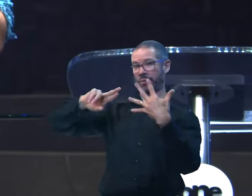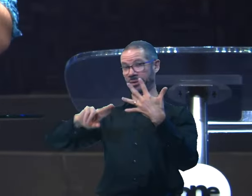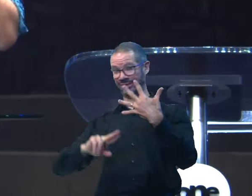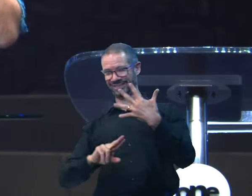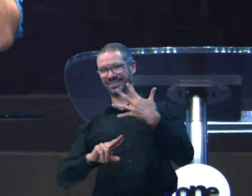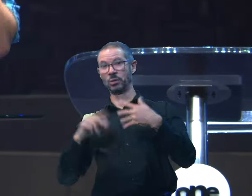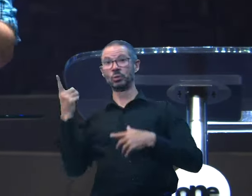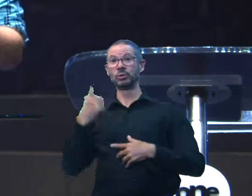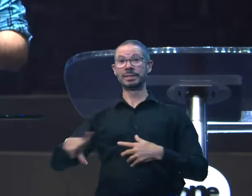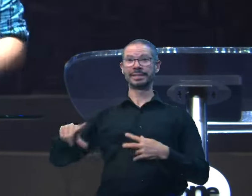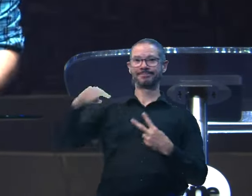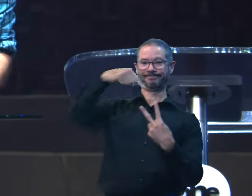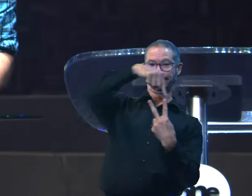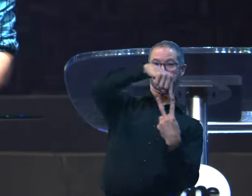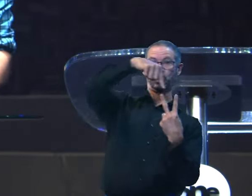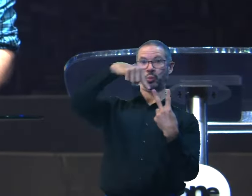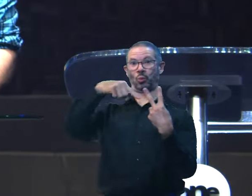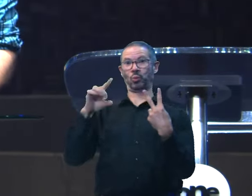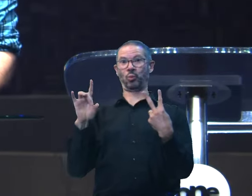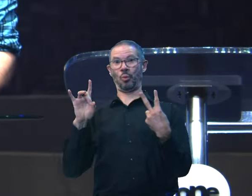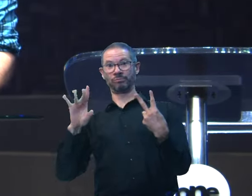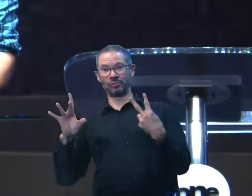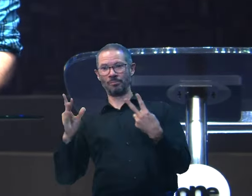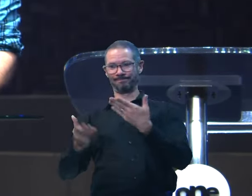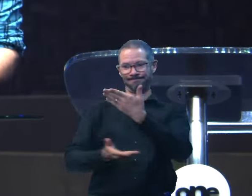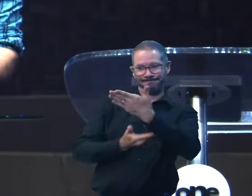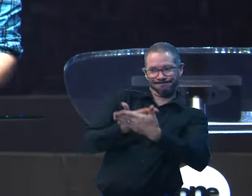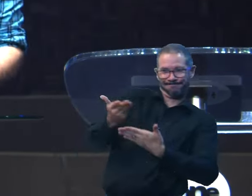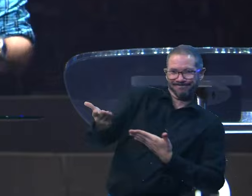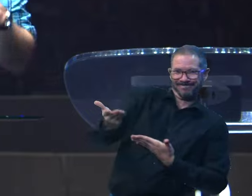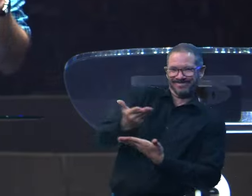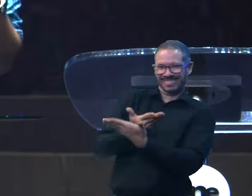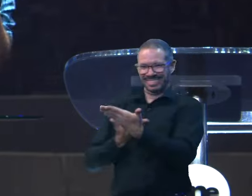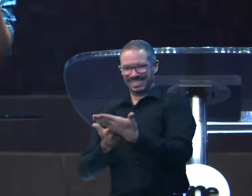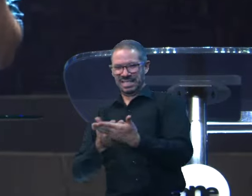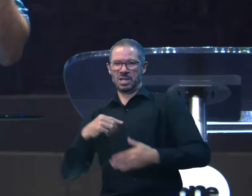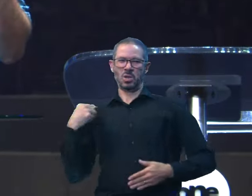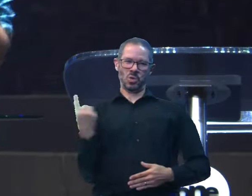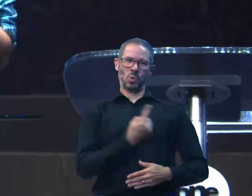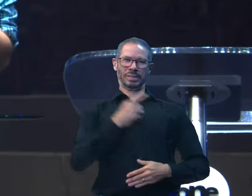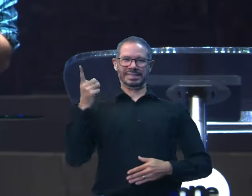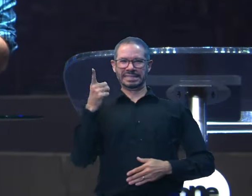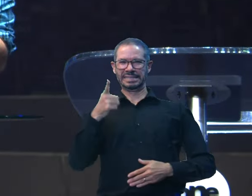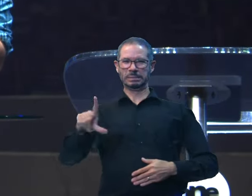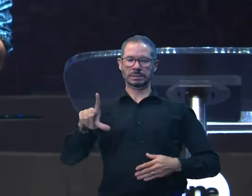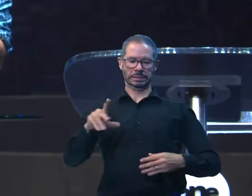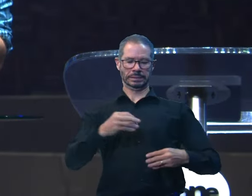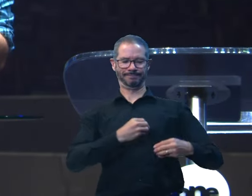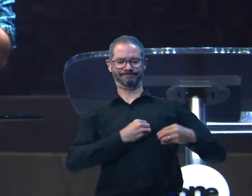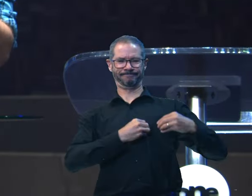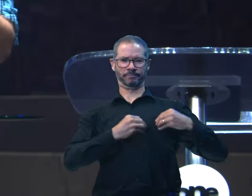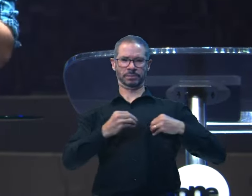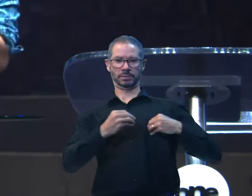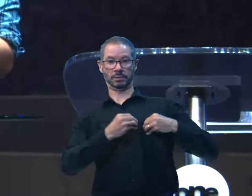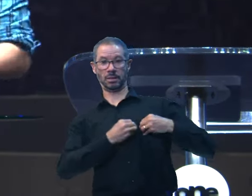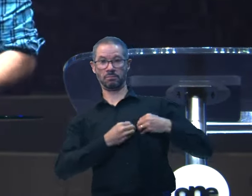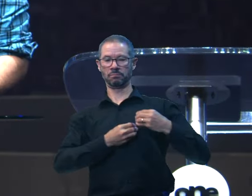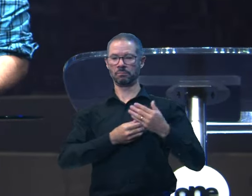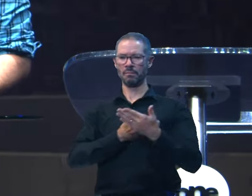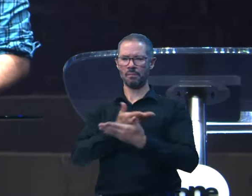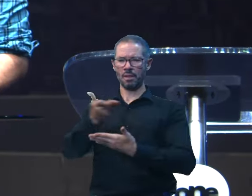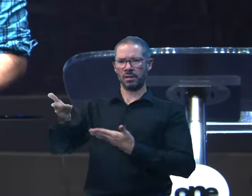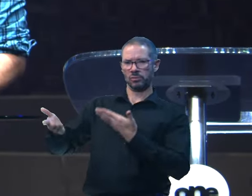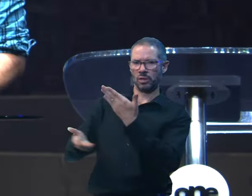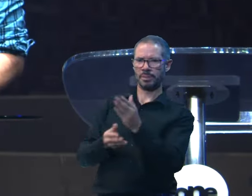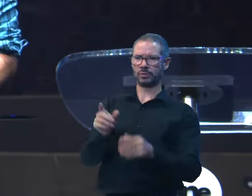gente só vai conseguir falar sobre essas duas instâncias nos nossos relacionamentos. Formas em que nós conseguimos pecar no relacionamento com o